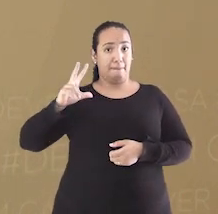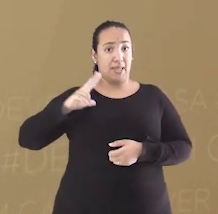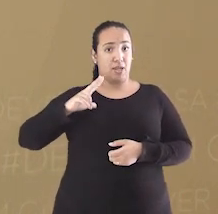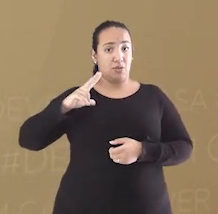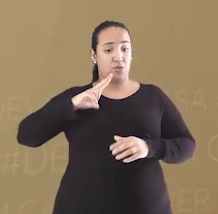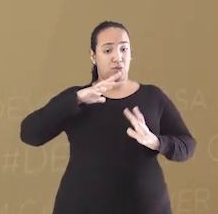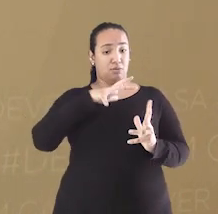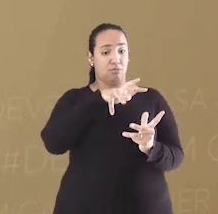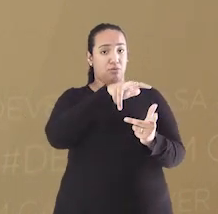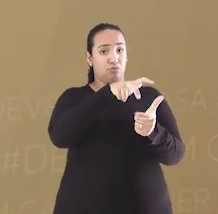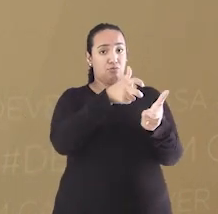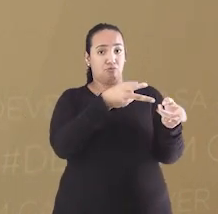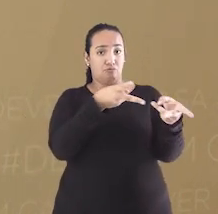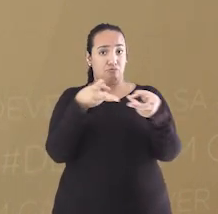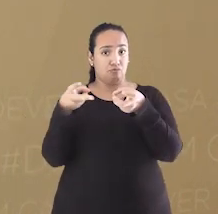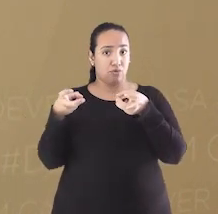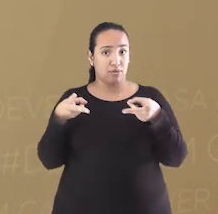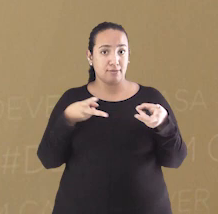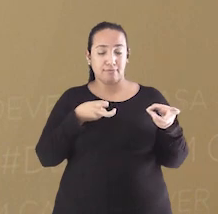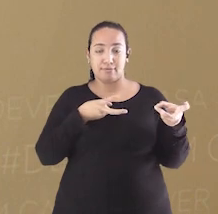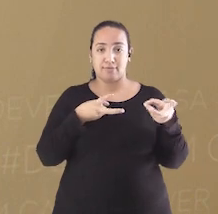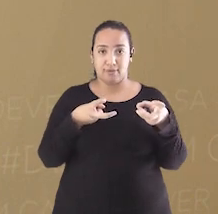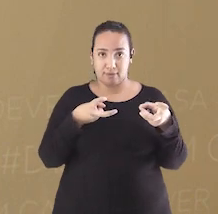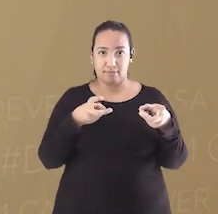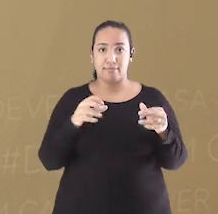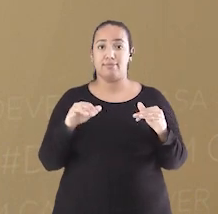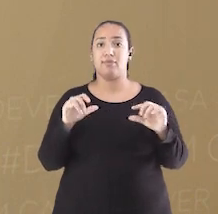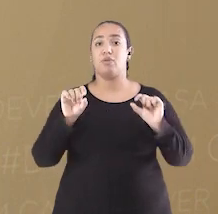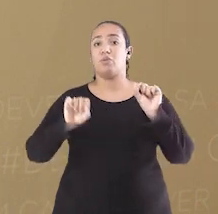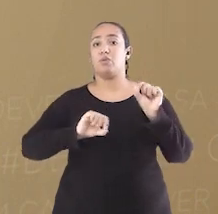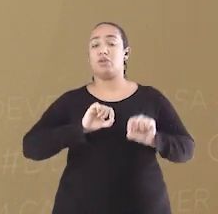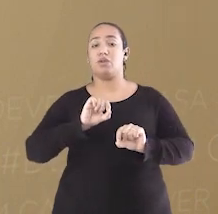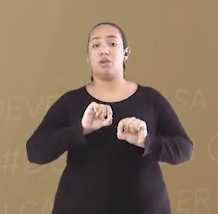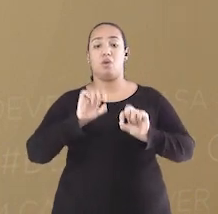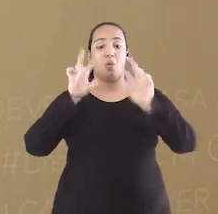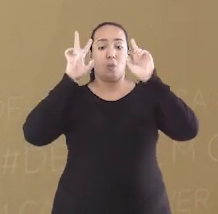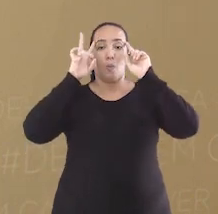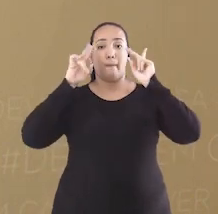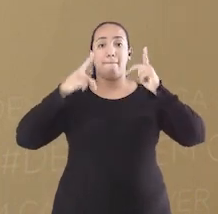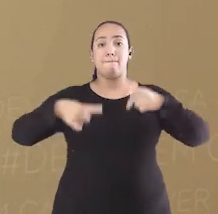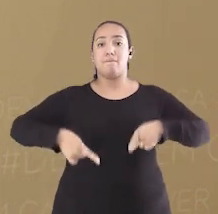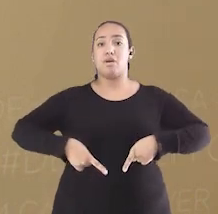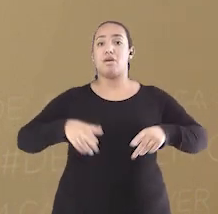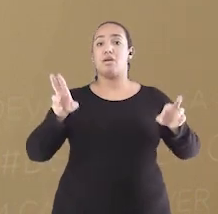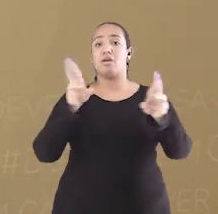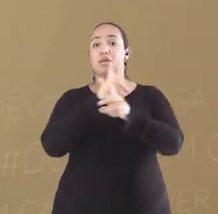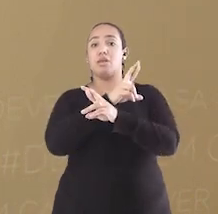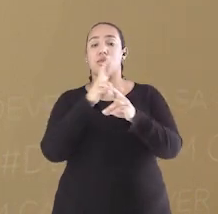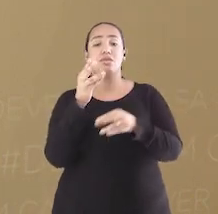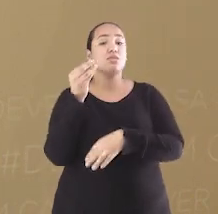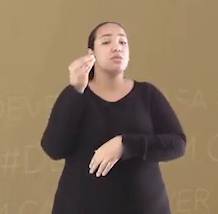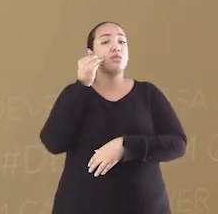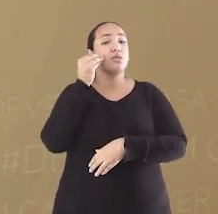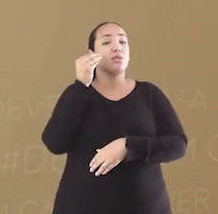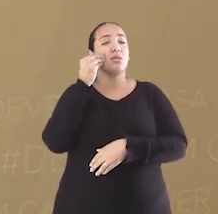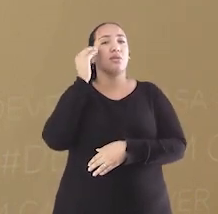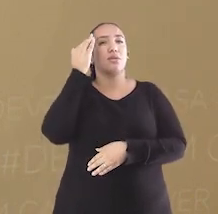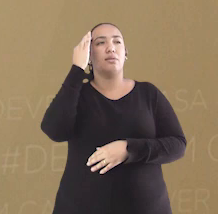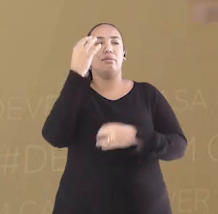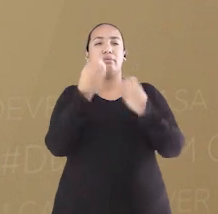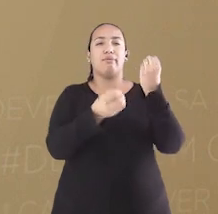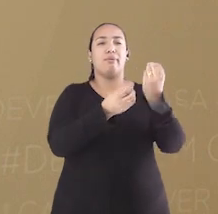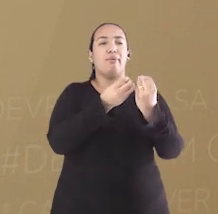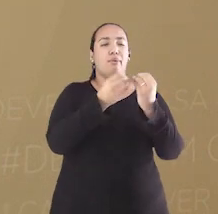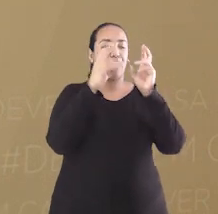mundo, geralmente tendo em conta as relações humanas, buscando entender questões filosóficas, existência